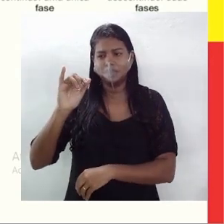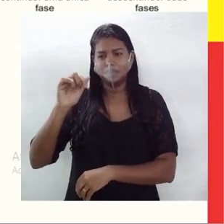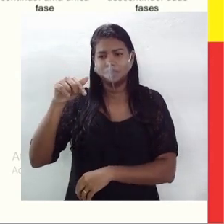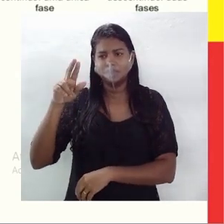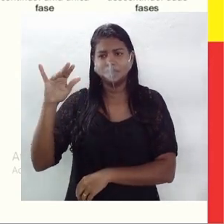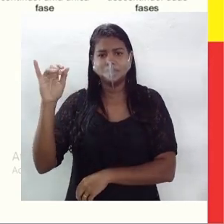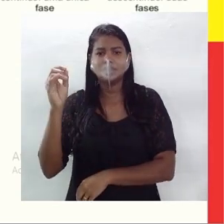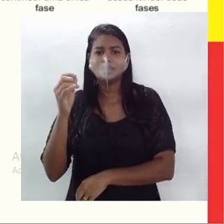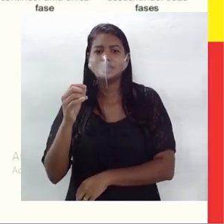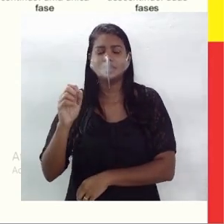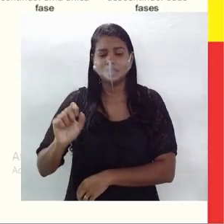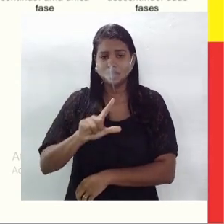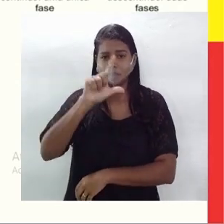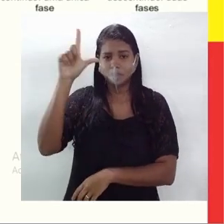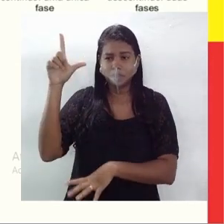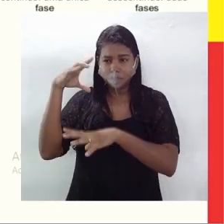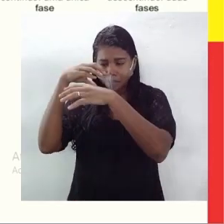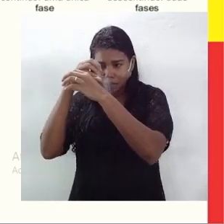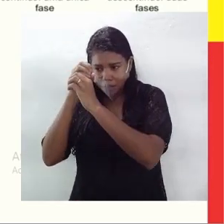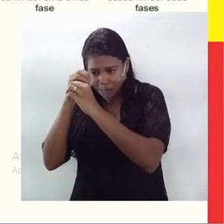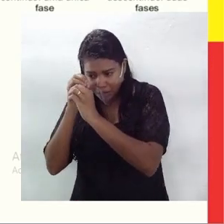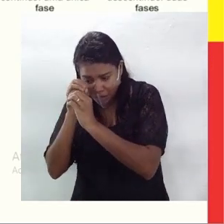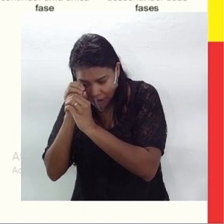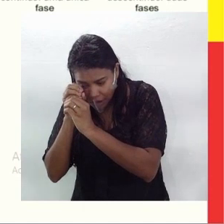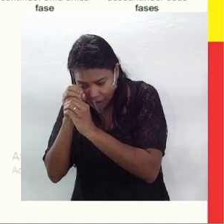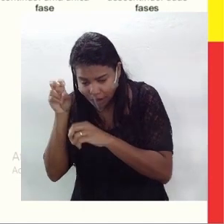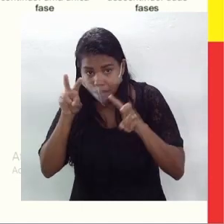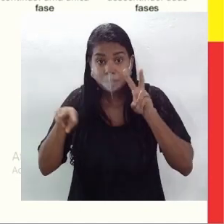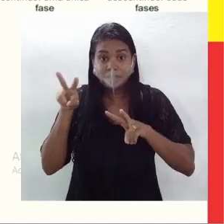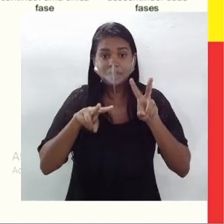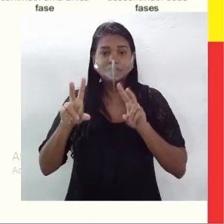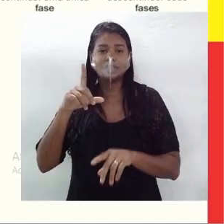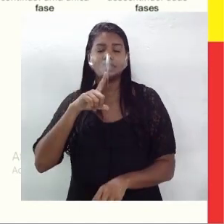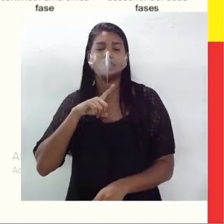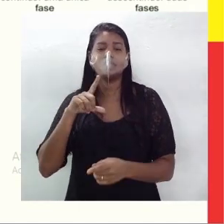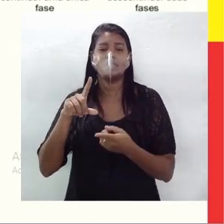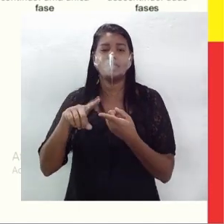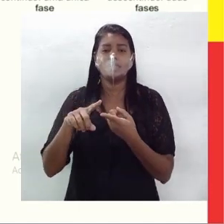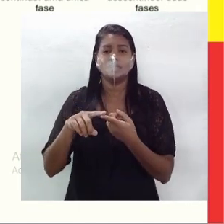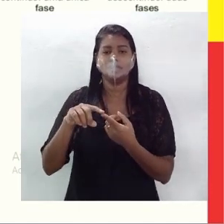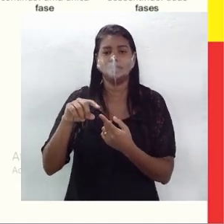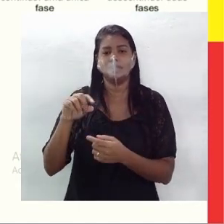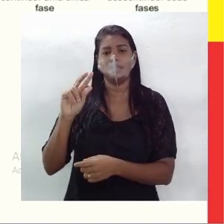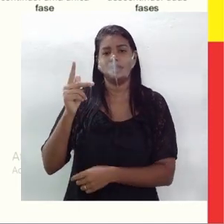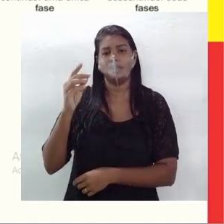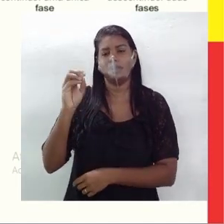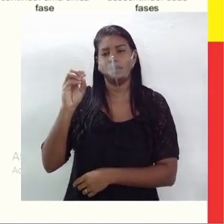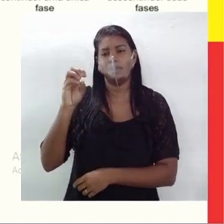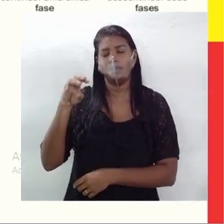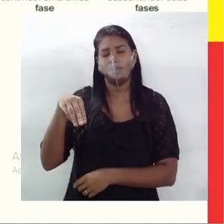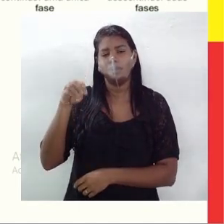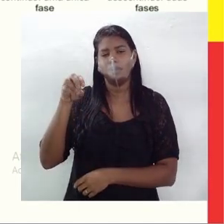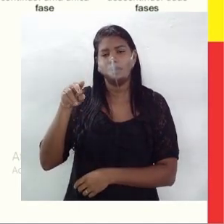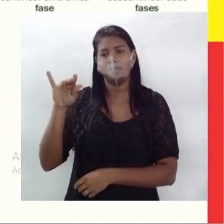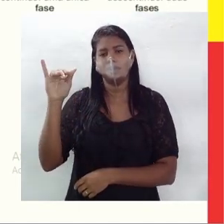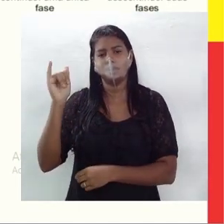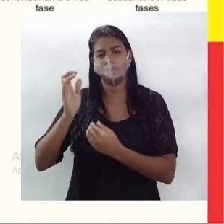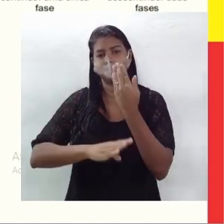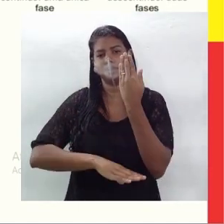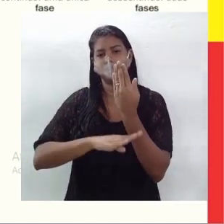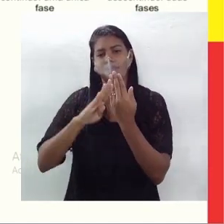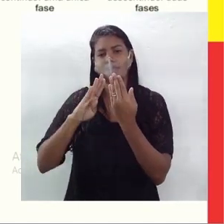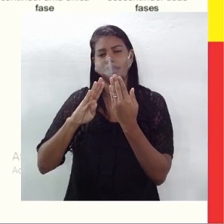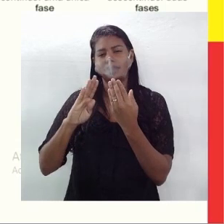para o aspecto microscópio, né? A gente tem lá homogêneo. Sua temperatura de